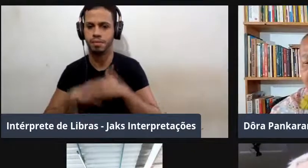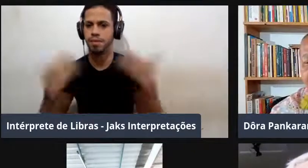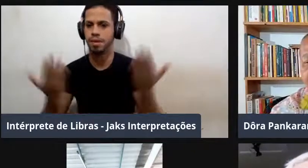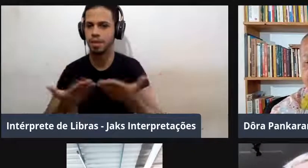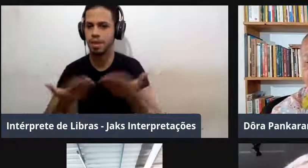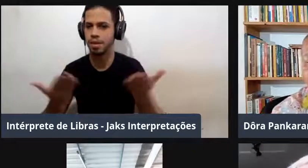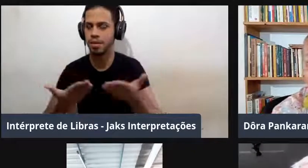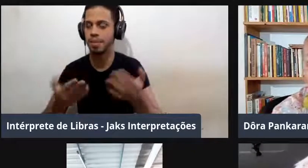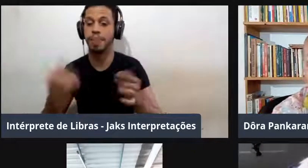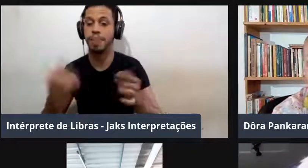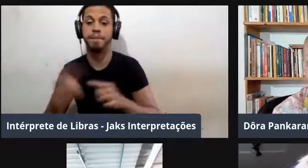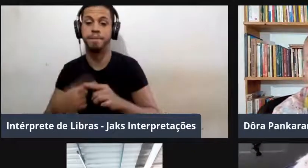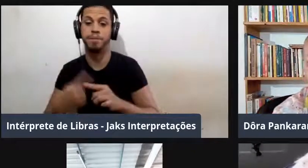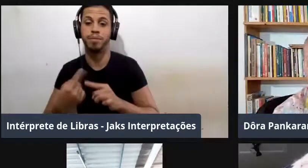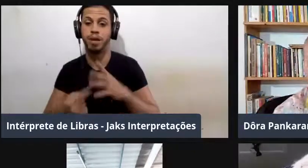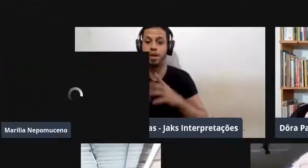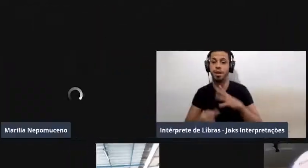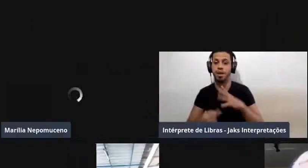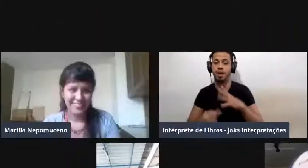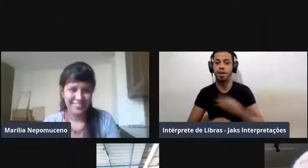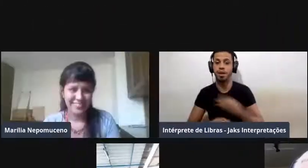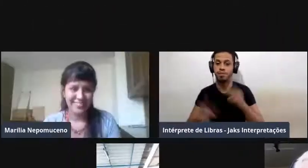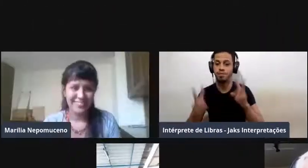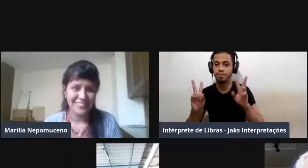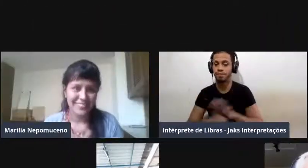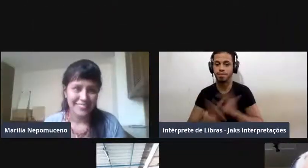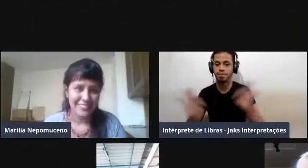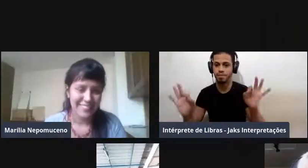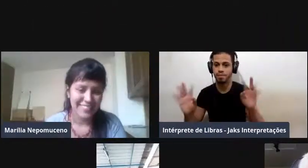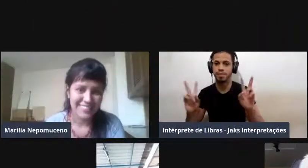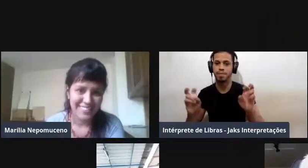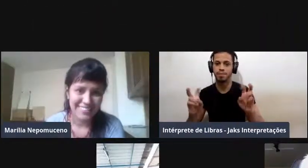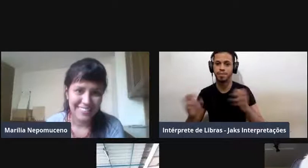tô aqui rindo à toa, tô achando ótimo essa troca com vocês.